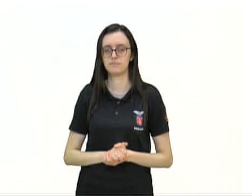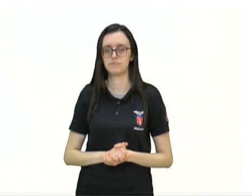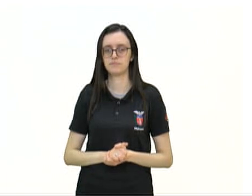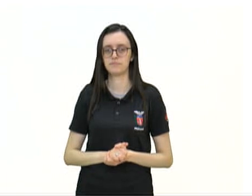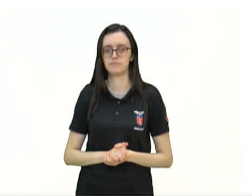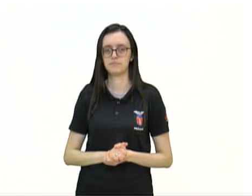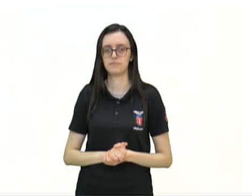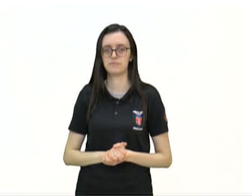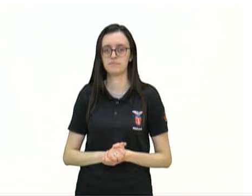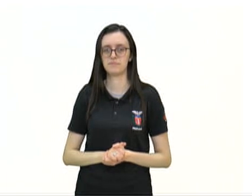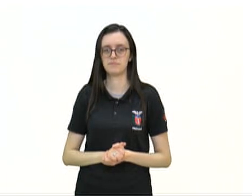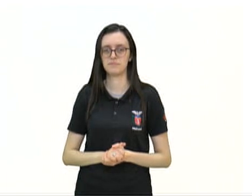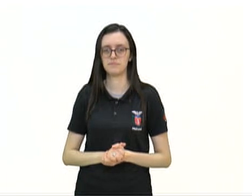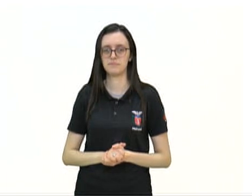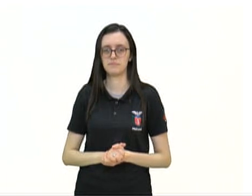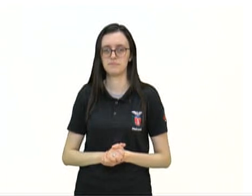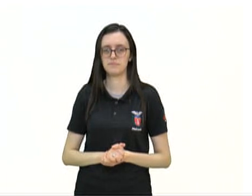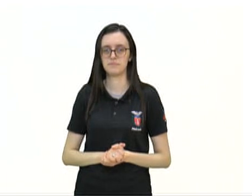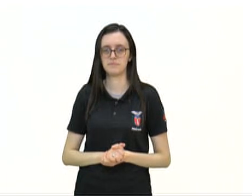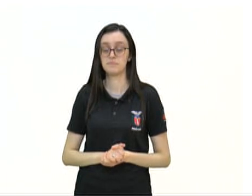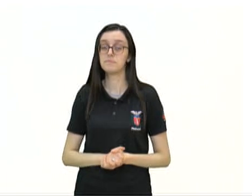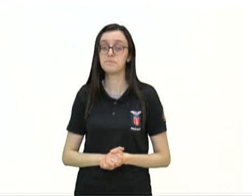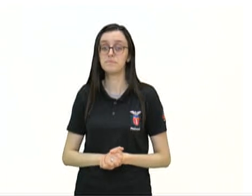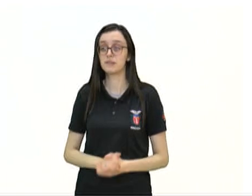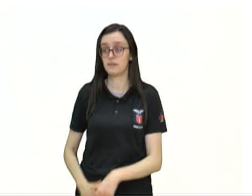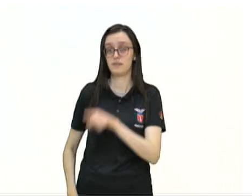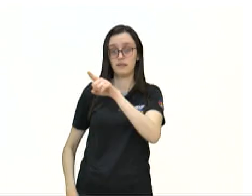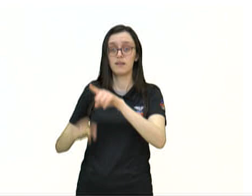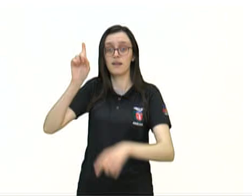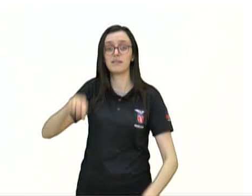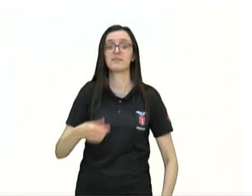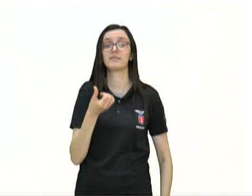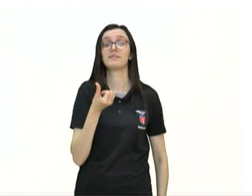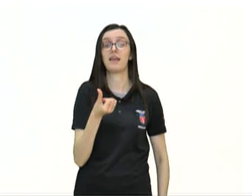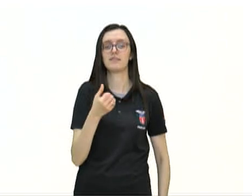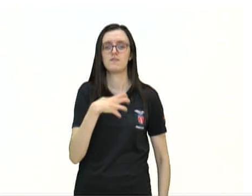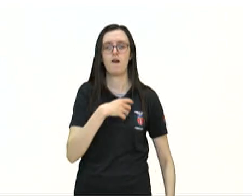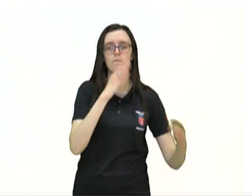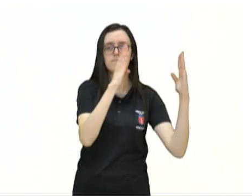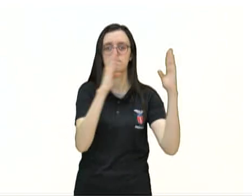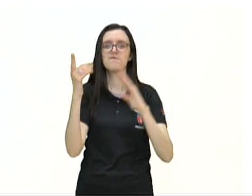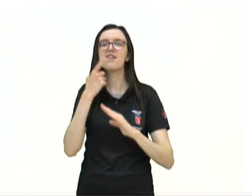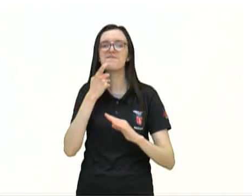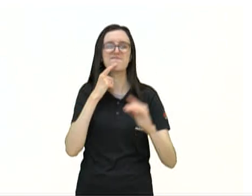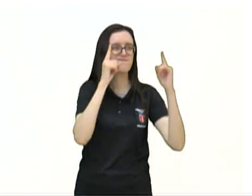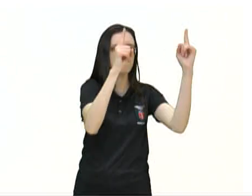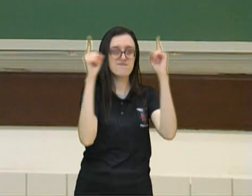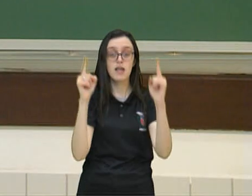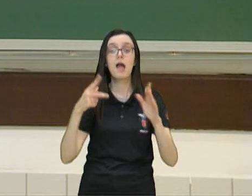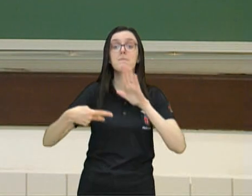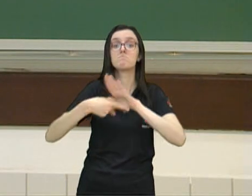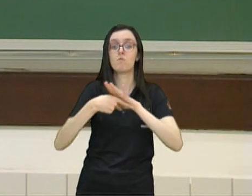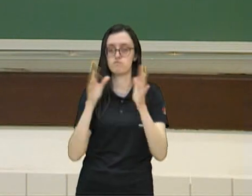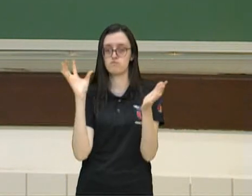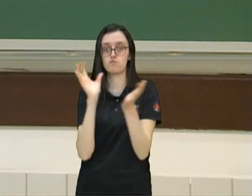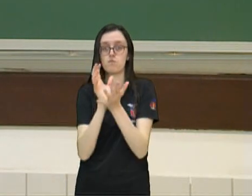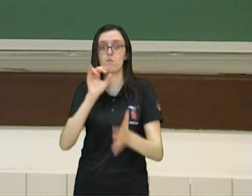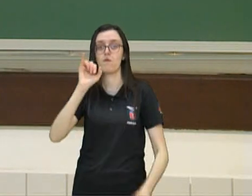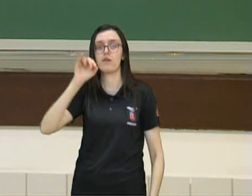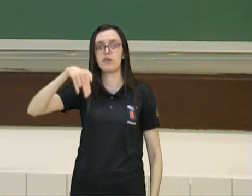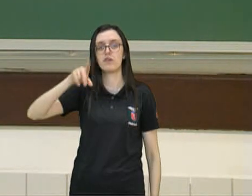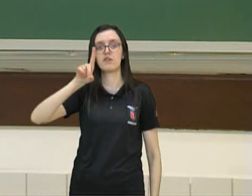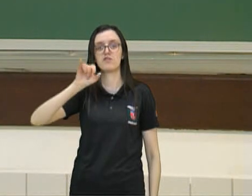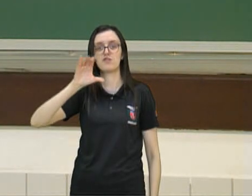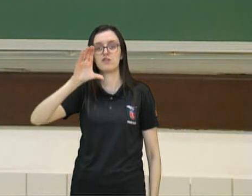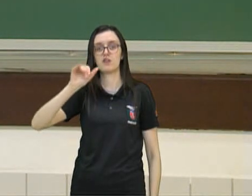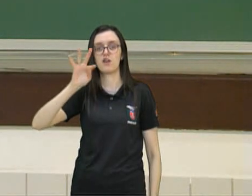do presente e futuro do pretérito. Esses são os 6 tempos verbais do modo indicativo. Indicativo,